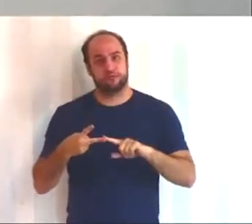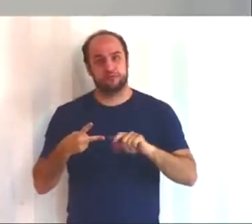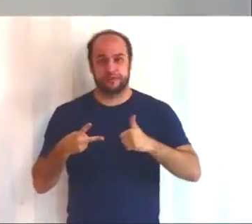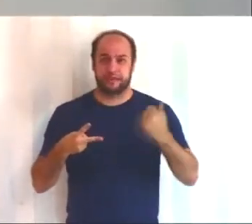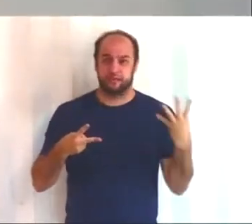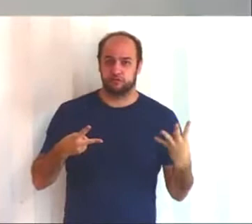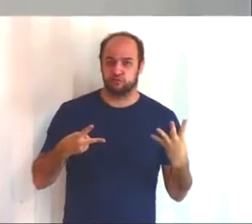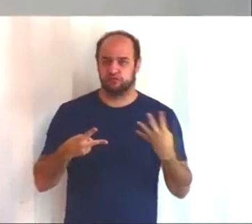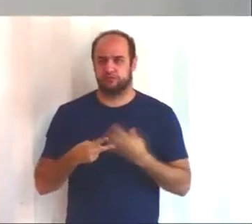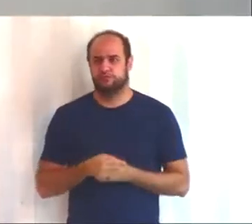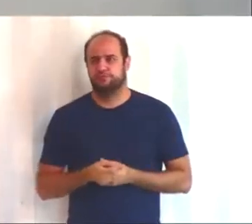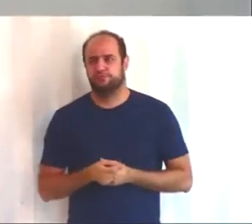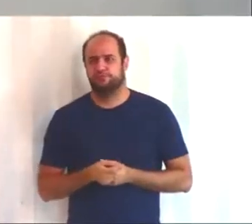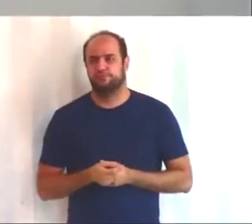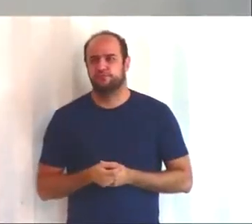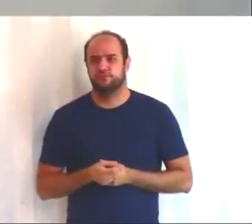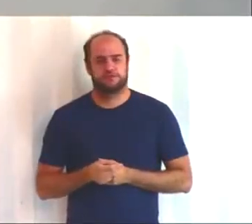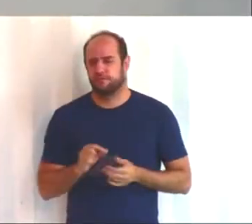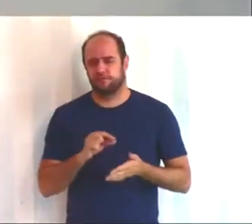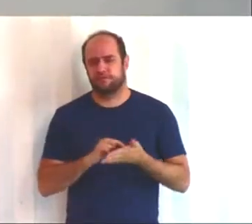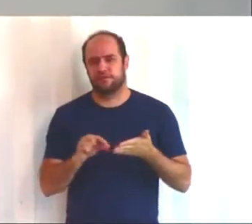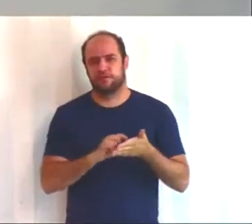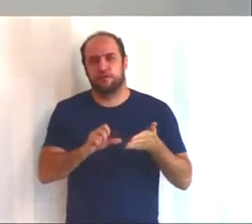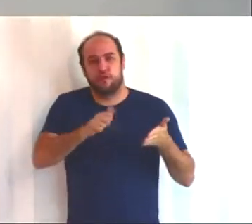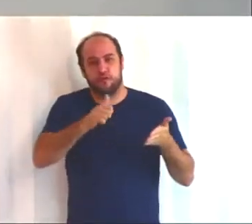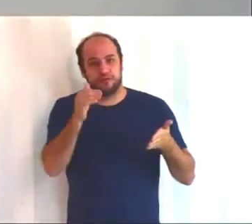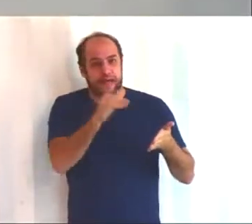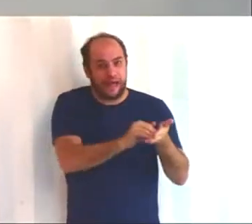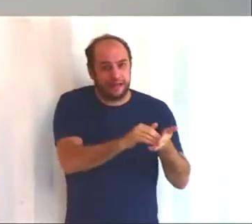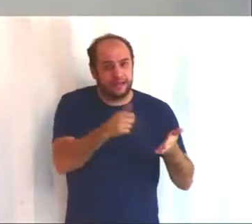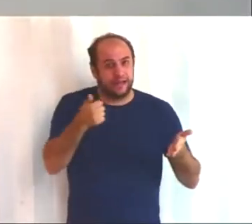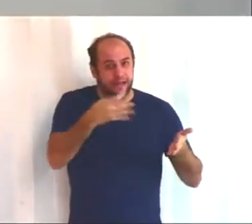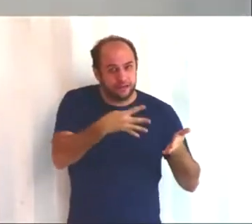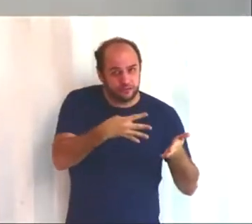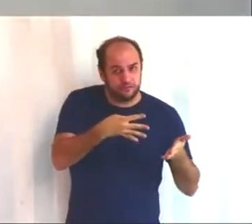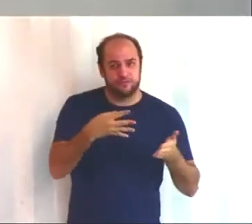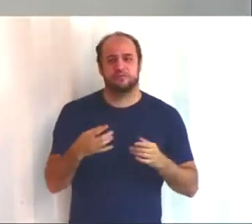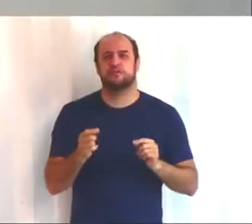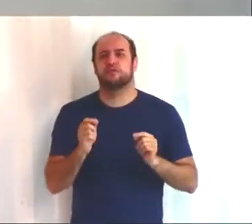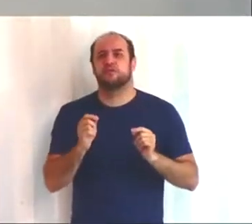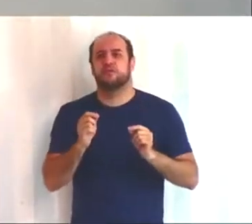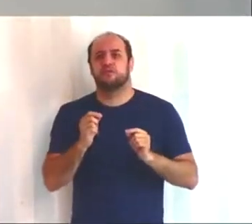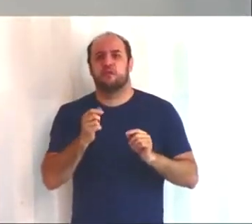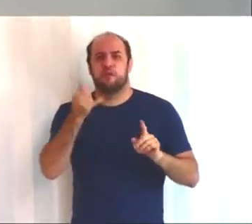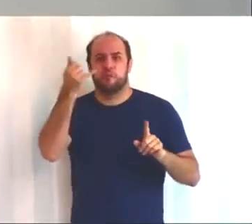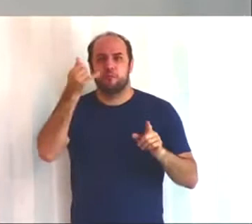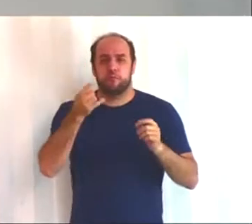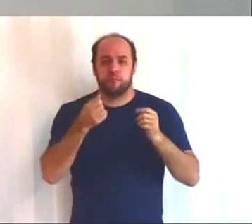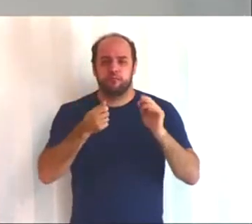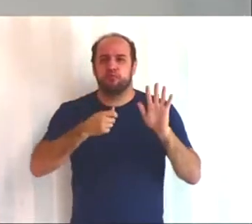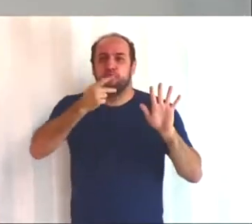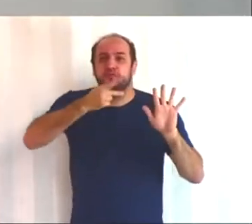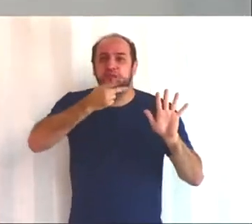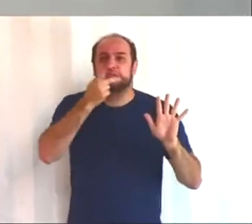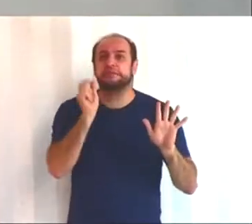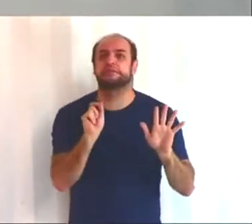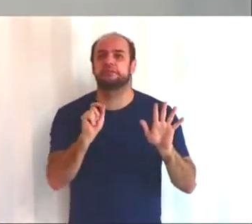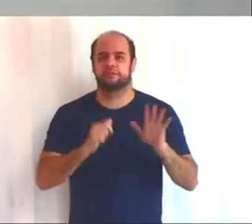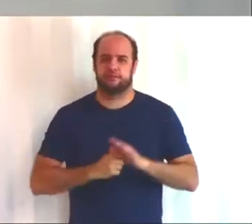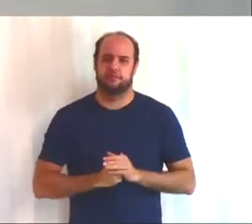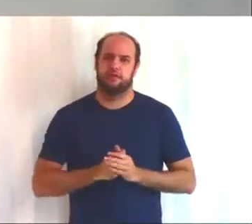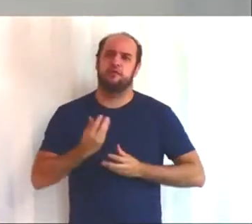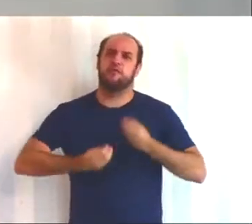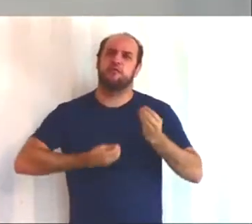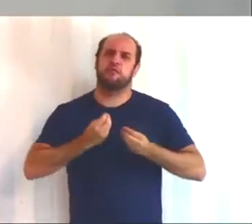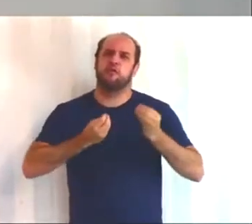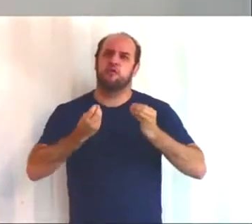o que é a profecia. O que a profecia que Deus deu a Jeremias como